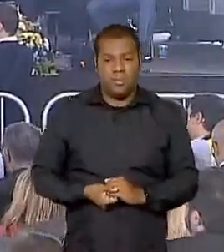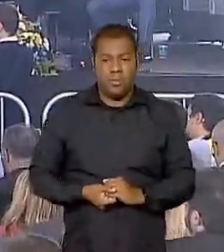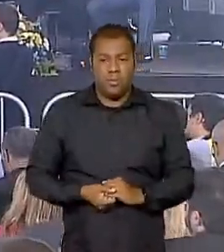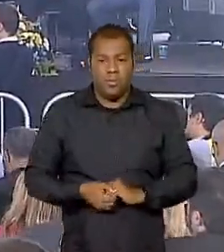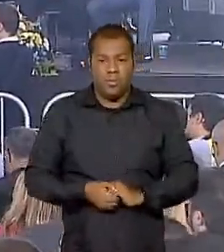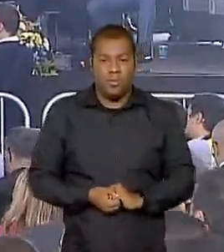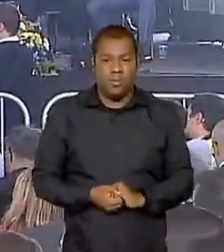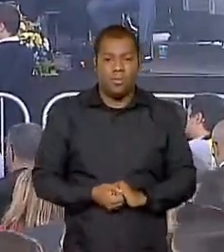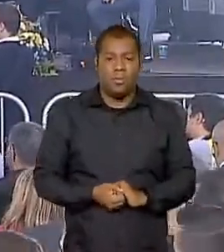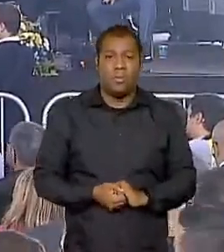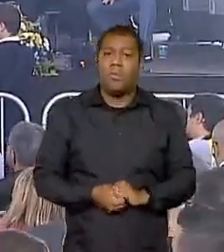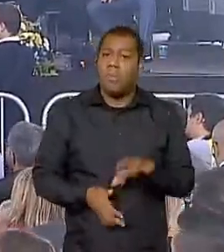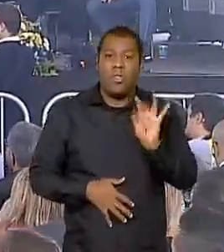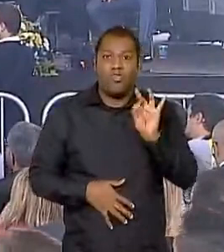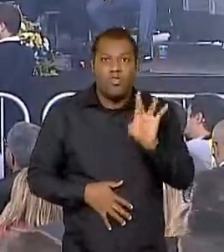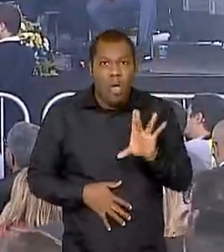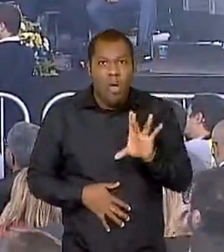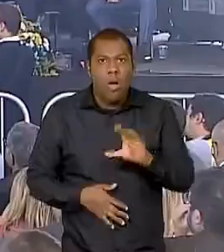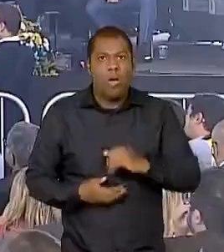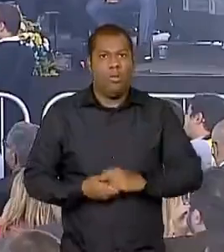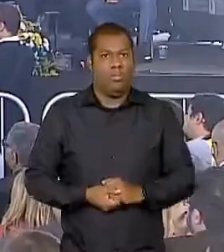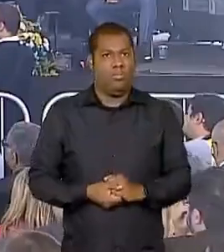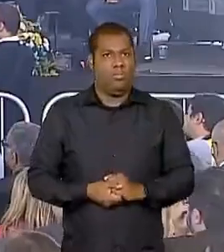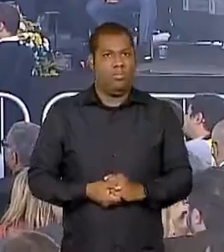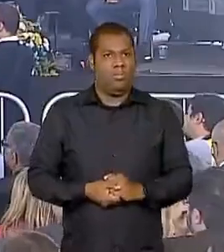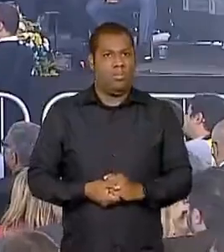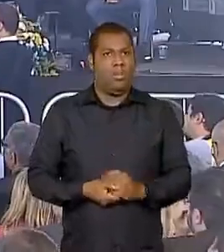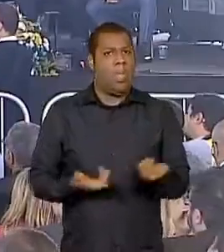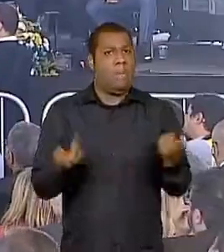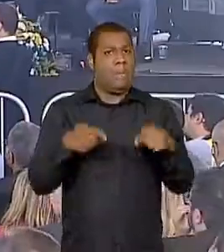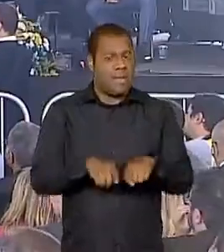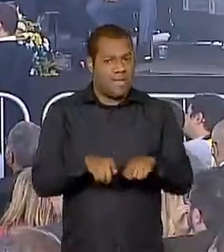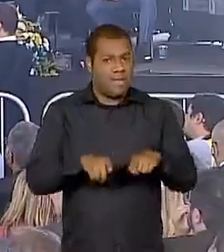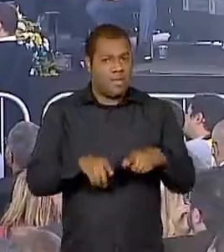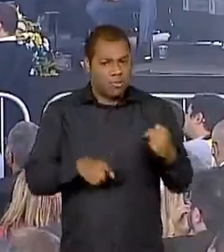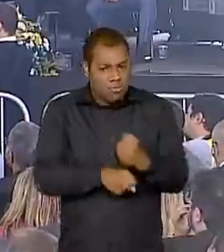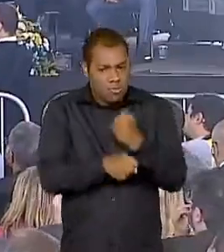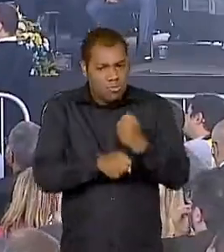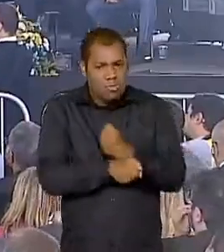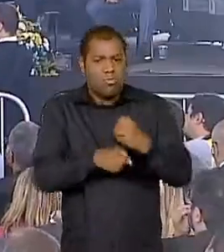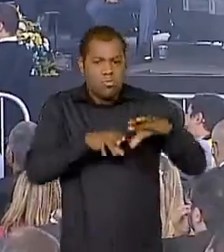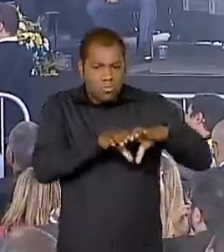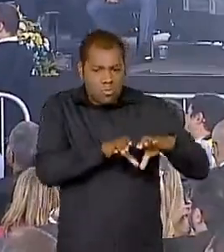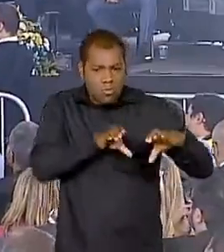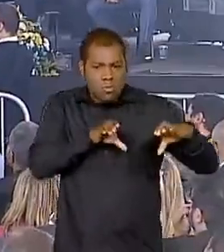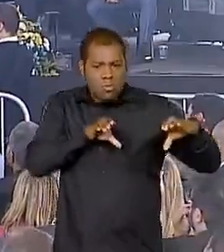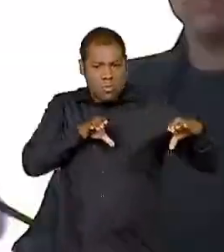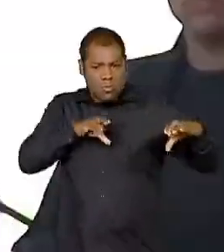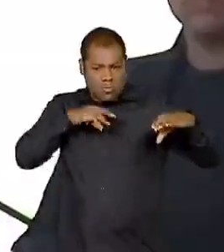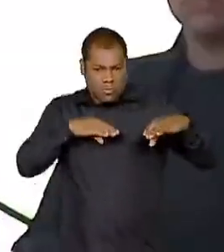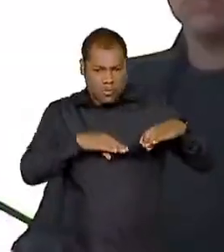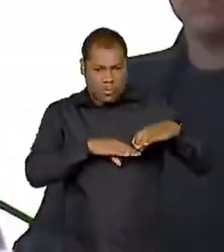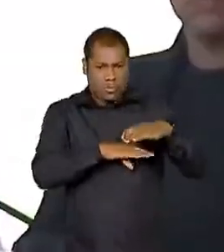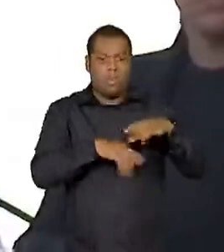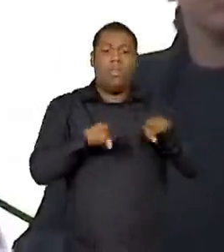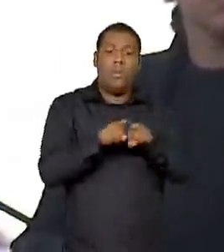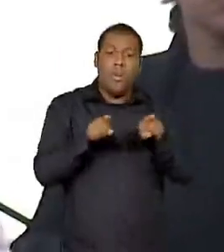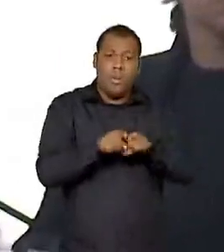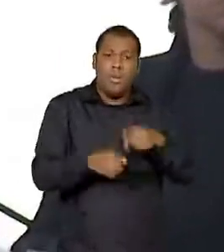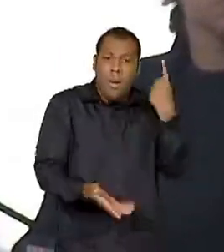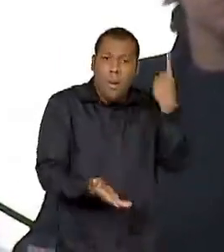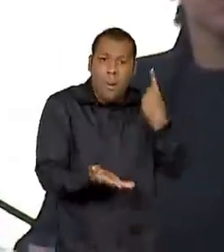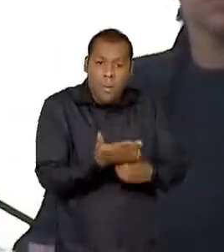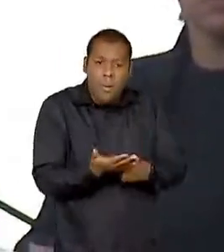Mas não é só isso. Quando a gente acertou a parceria do túnel, acertamos a parceria da Perimetral, acertamos também a parceria para